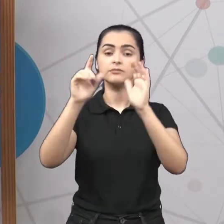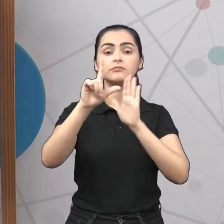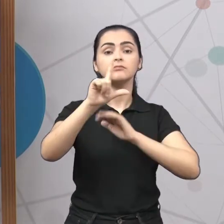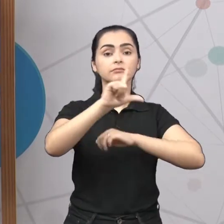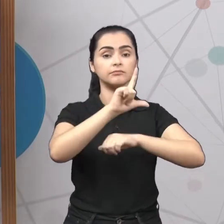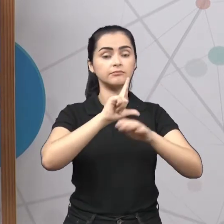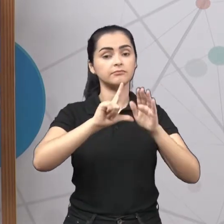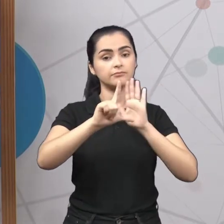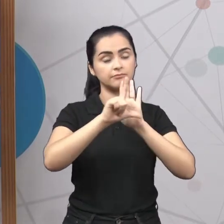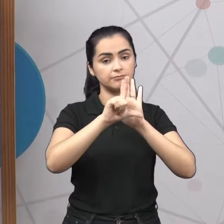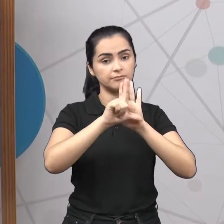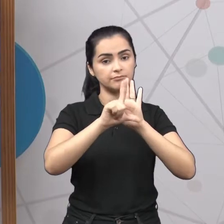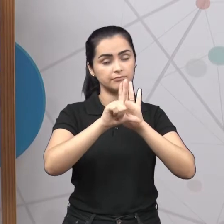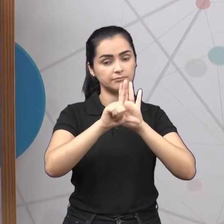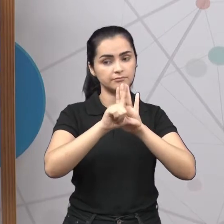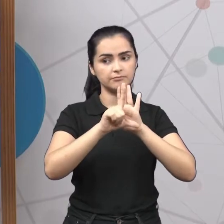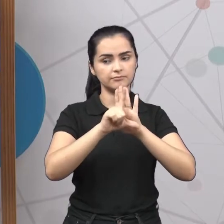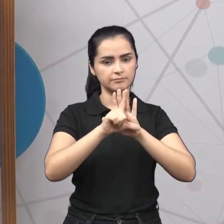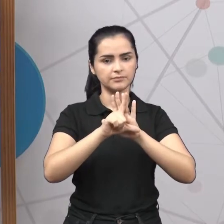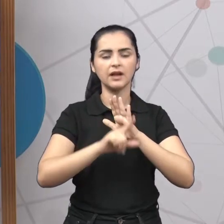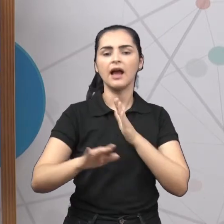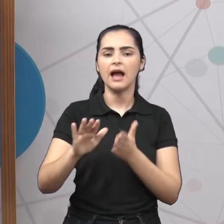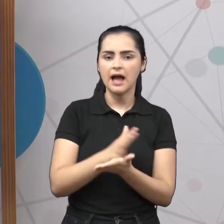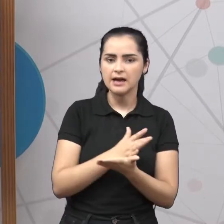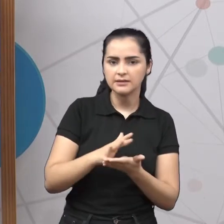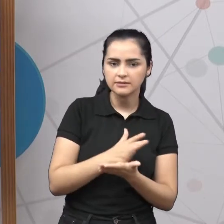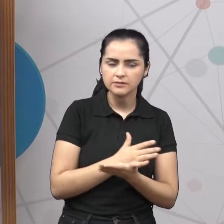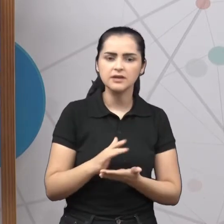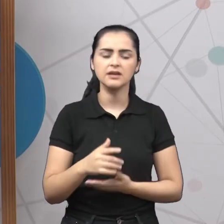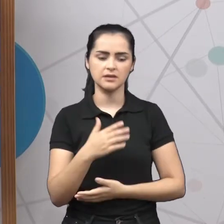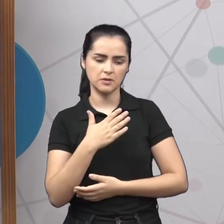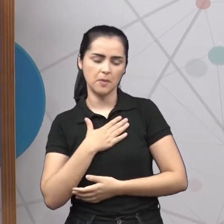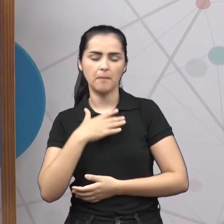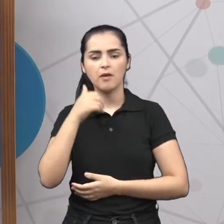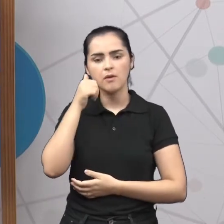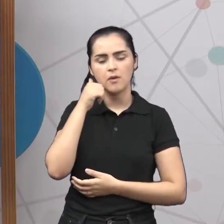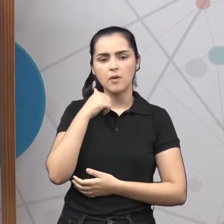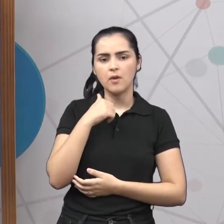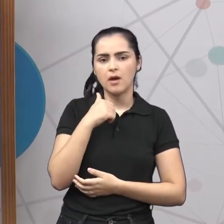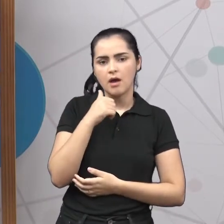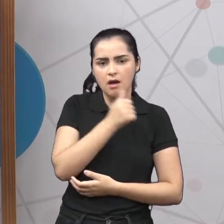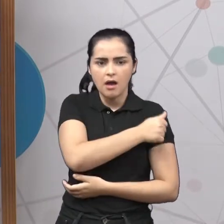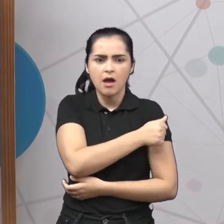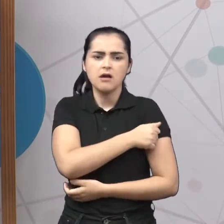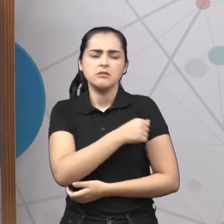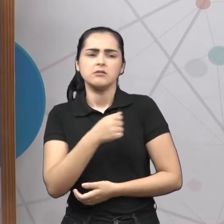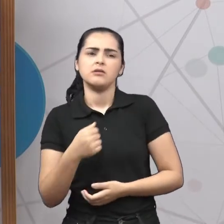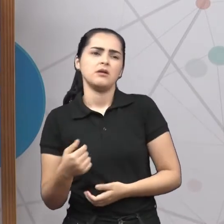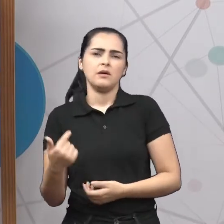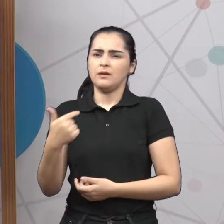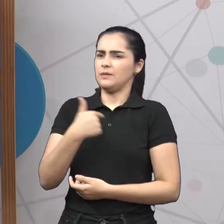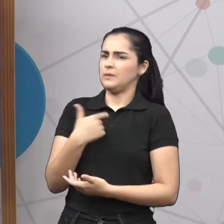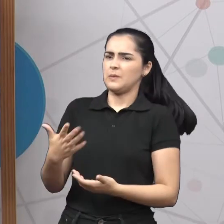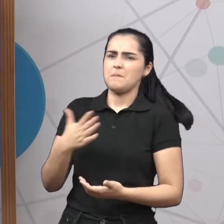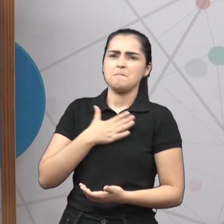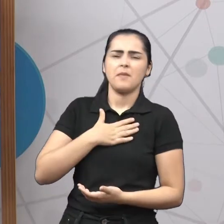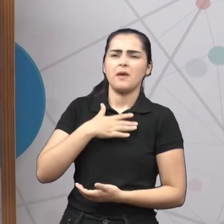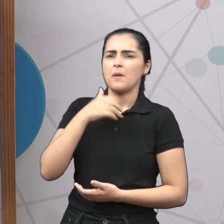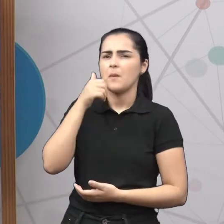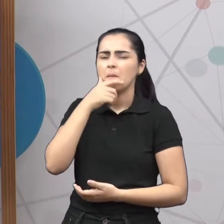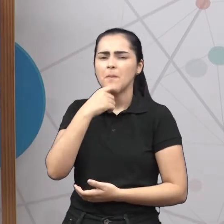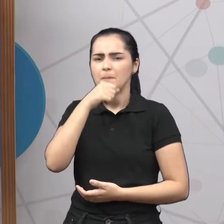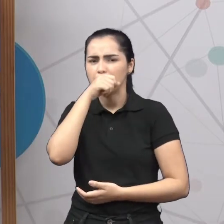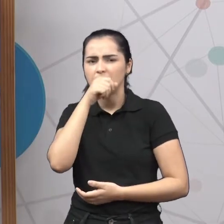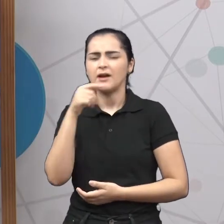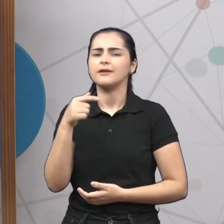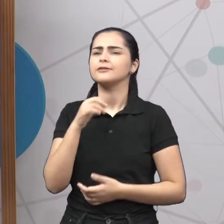leis. Às vezes, né, o meu aluno chega lá e fala, professor, o meu pai, deixa eu lhe contar. Ele